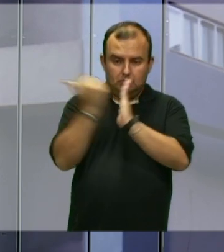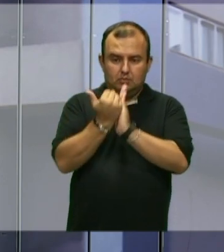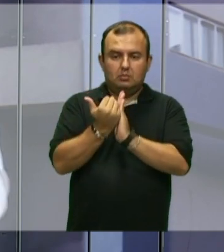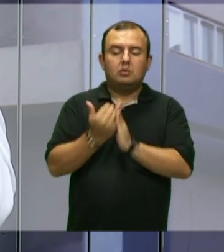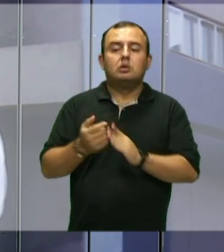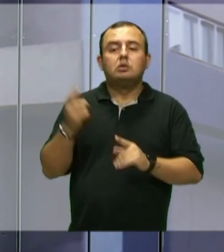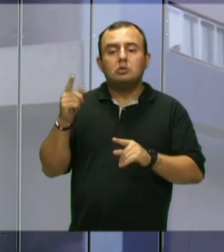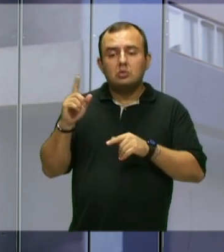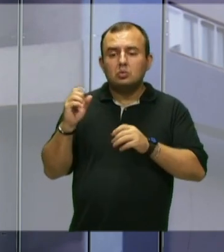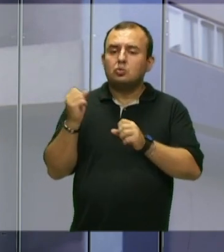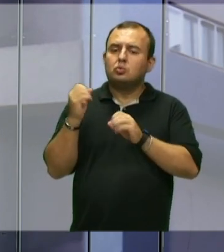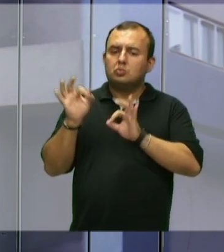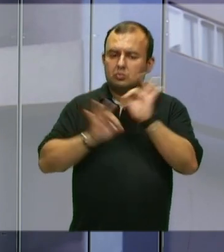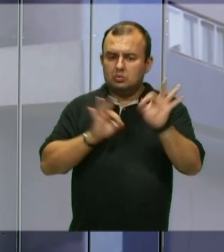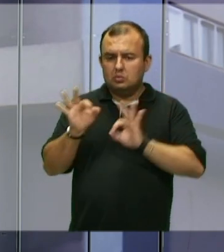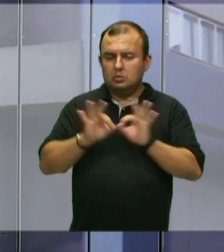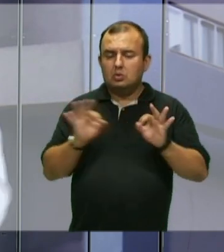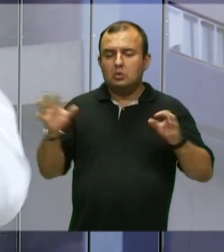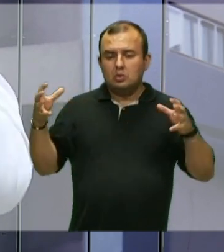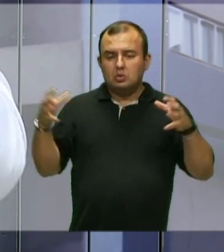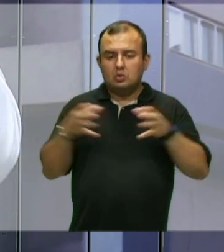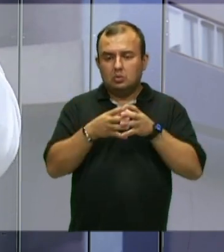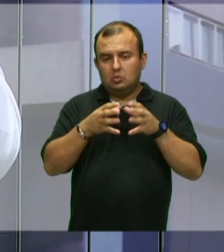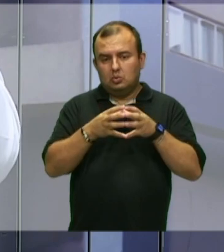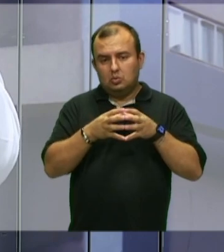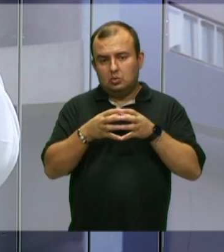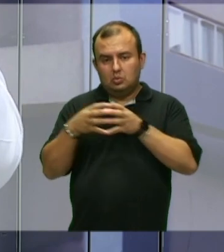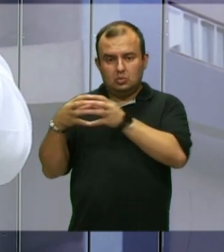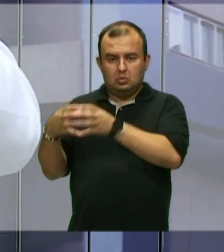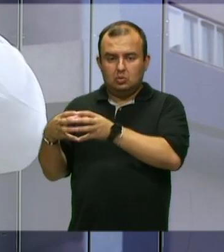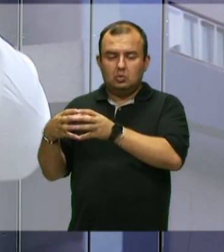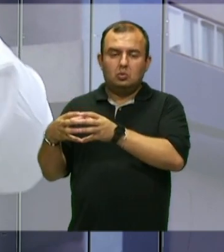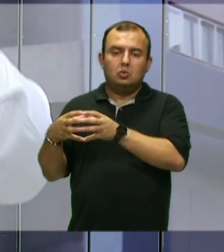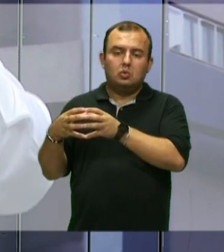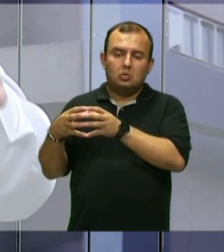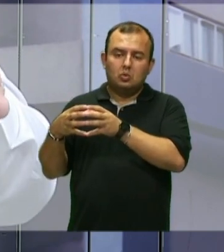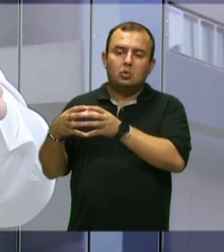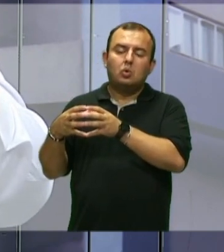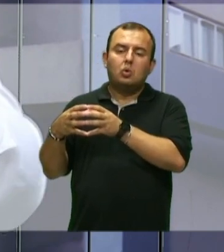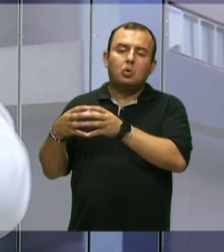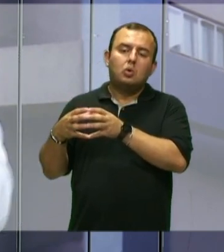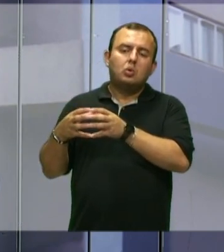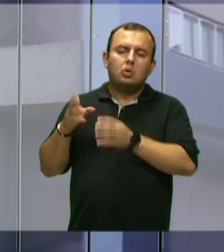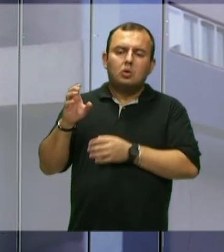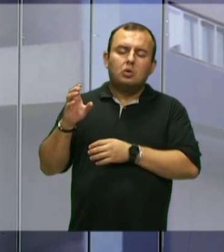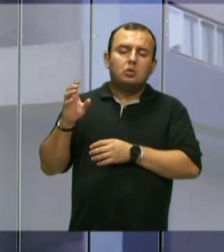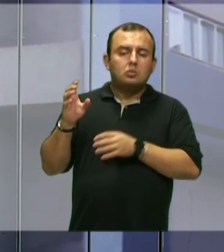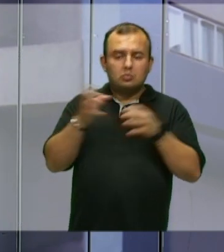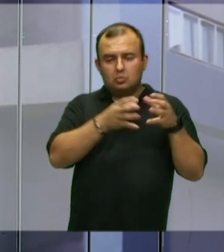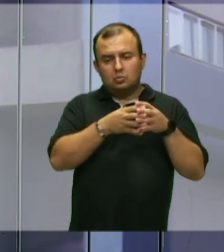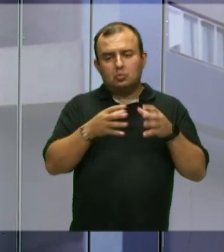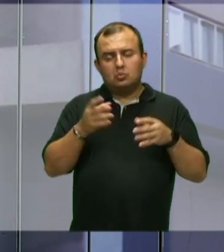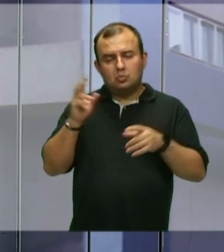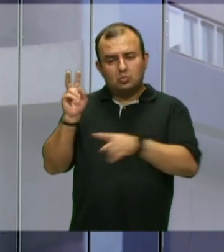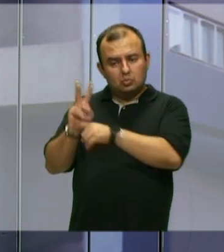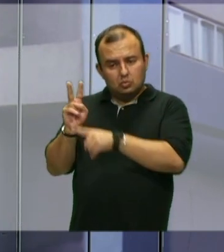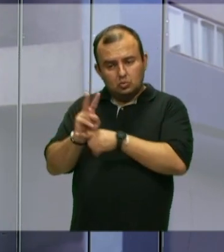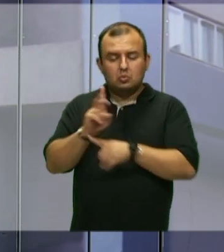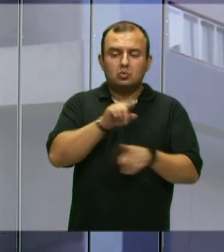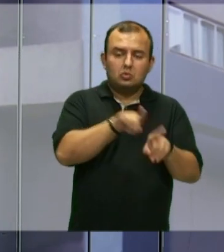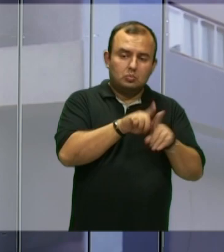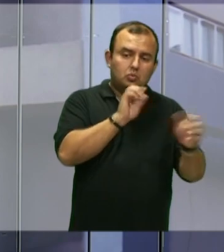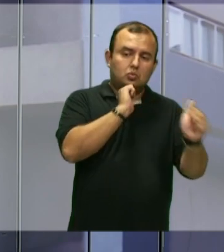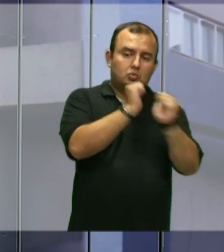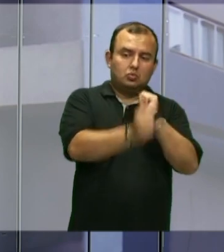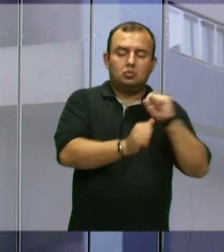acabamos construindo juntamente com ambas as partes, tanto as entidades de proteção aos animais, quanto o